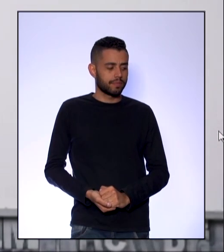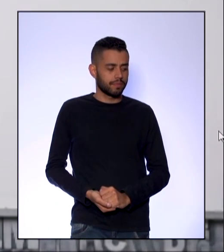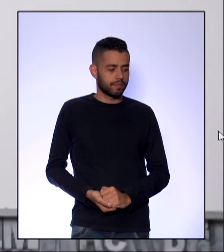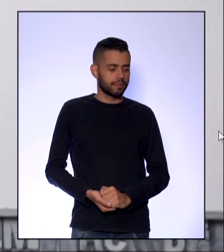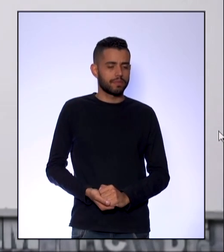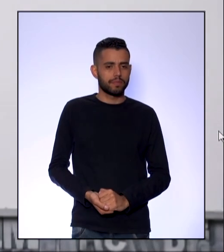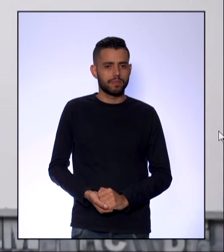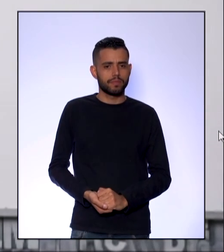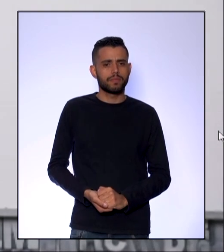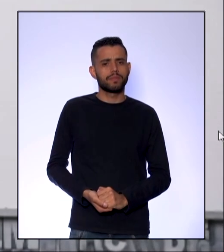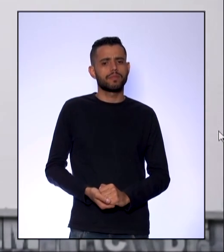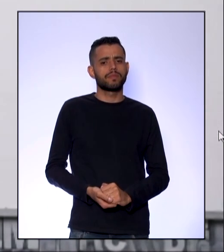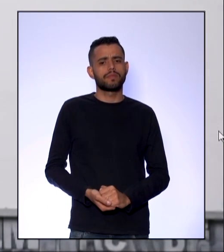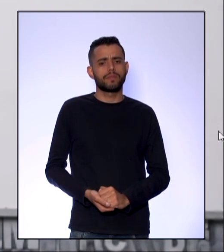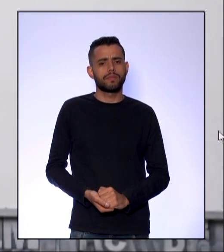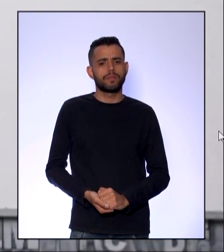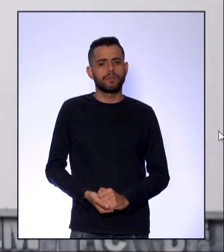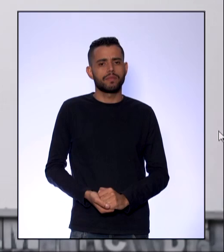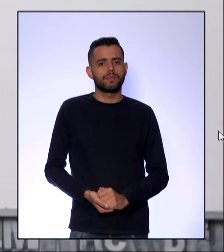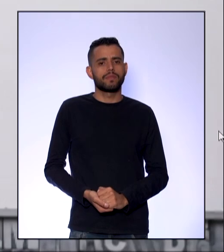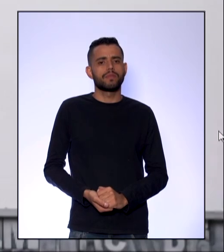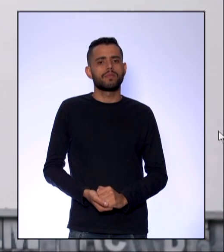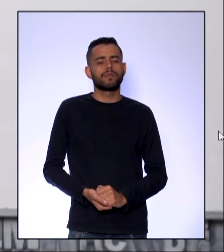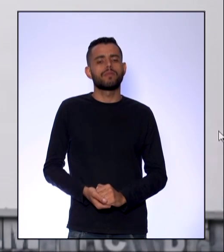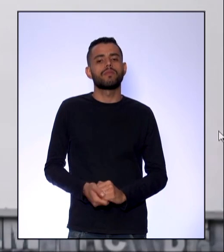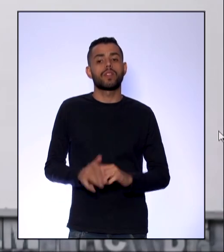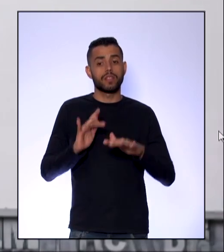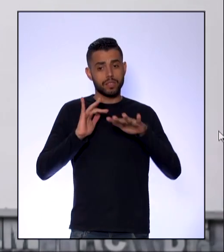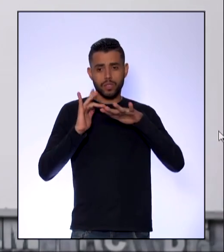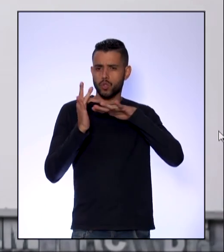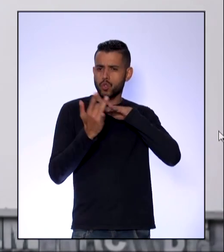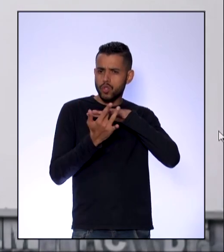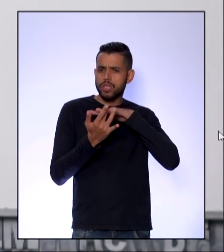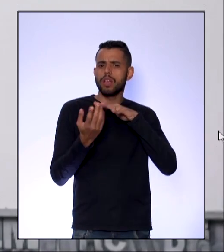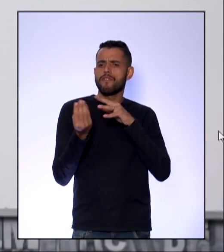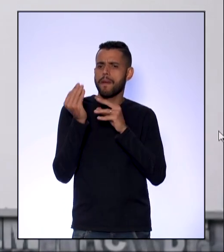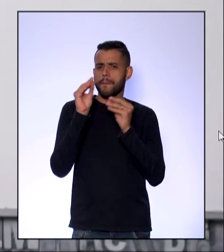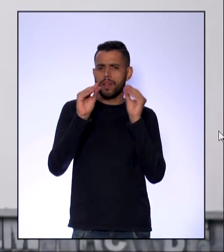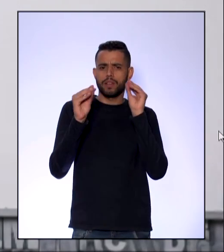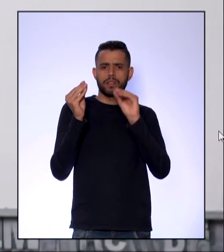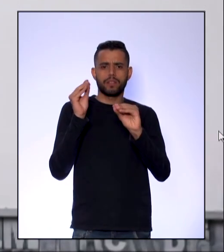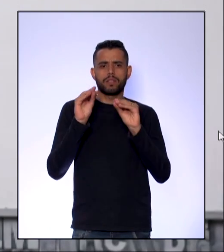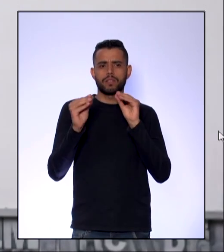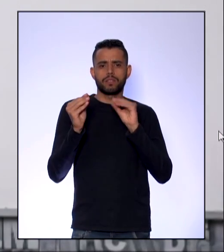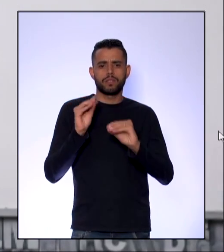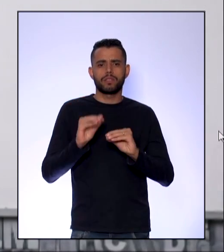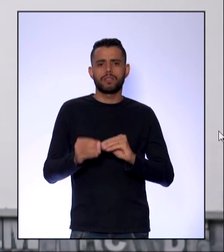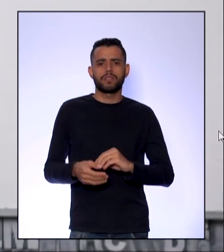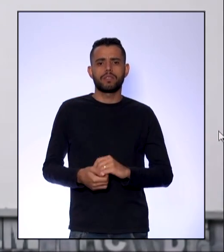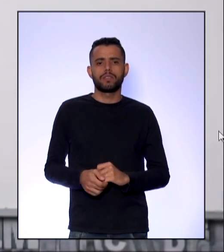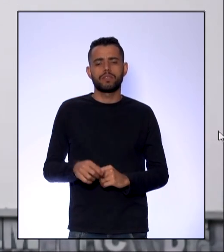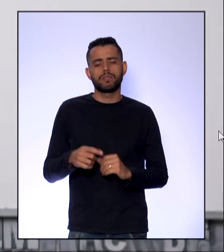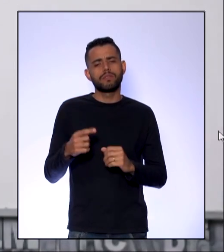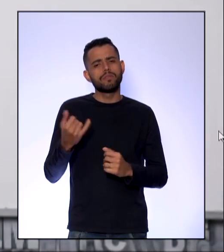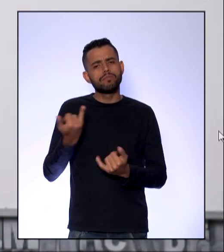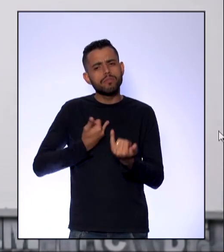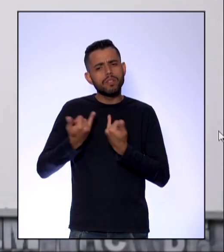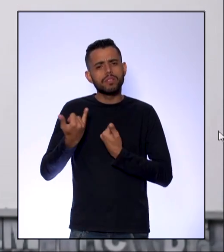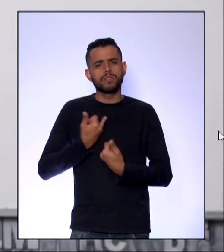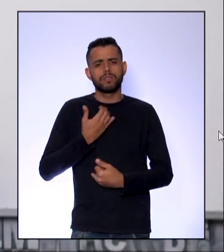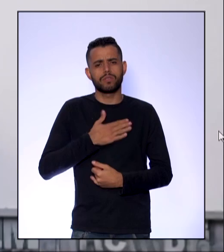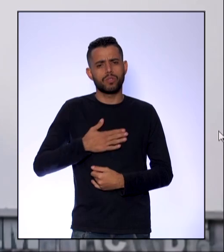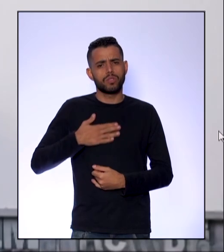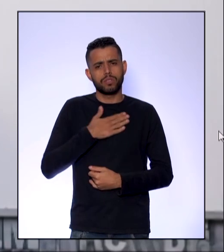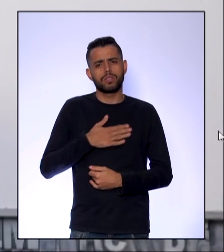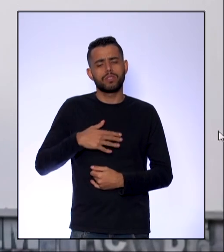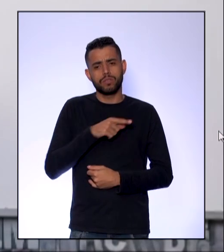Galera, vai marcando as nossas redes sociais, vai comentando aí se estão gostando. E a participação de